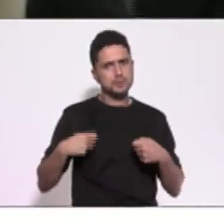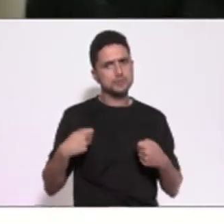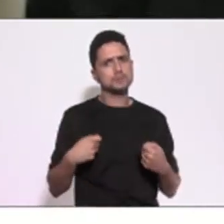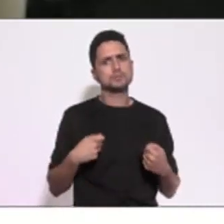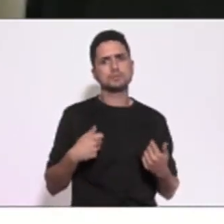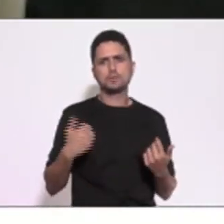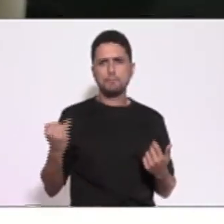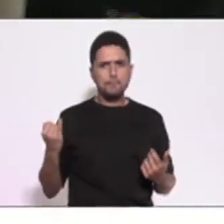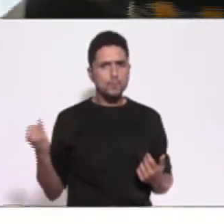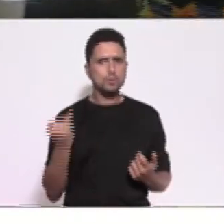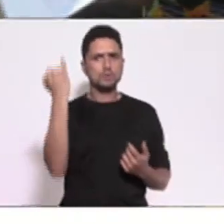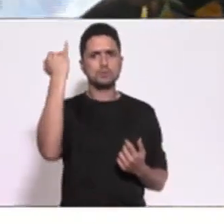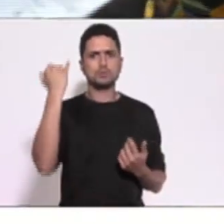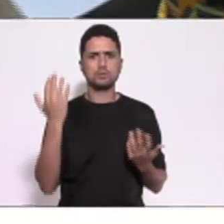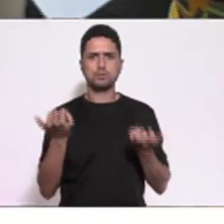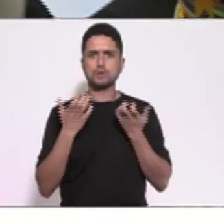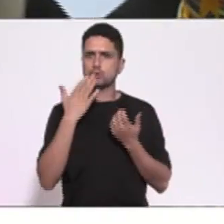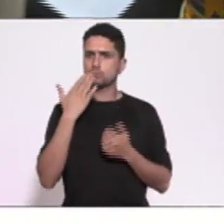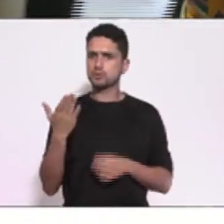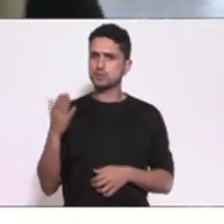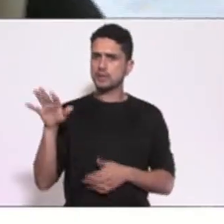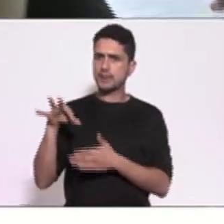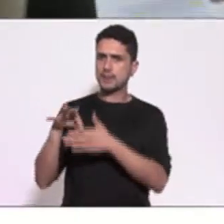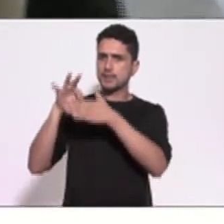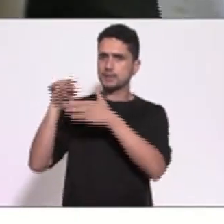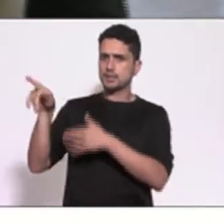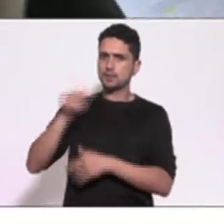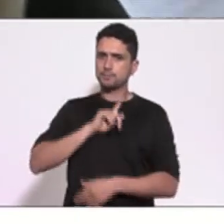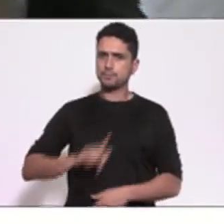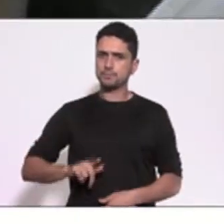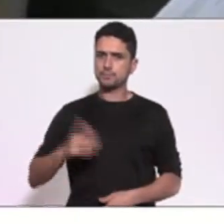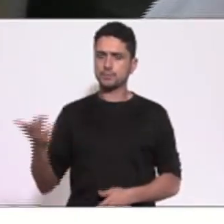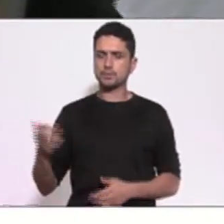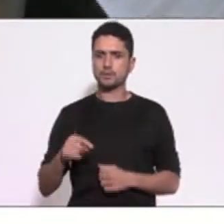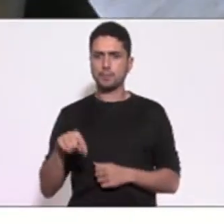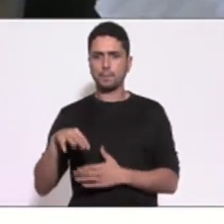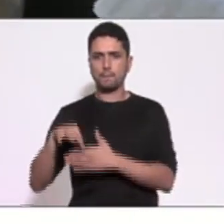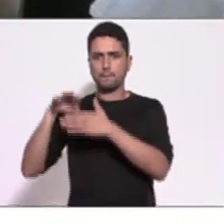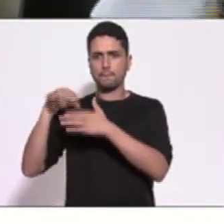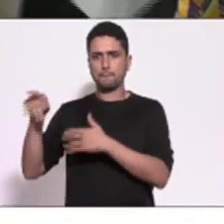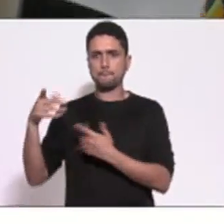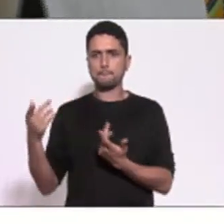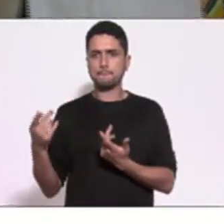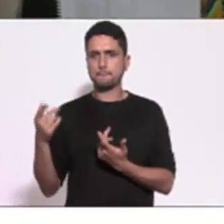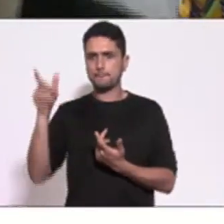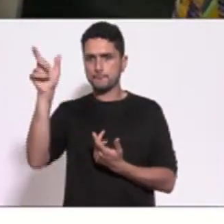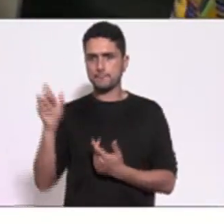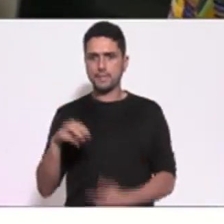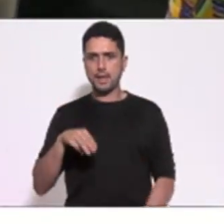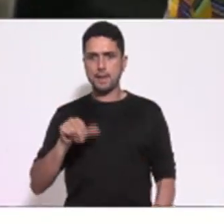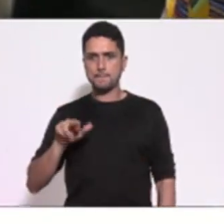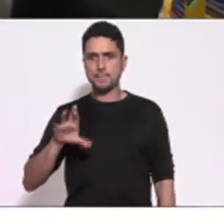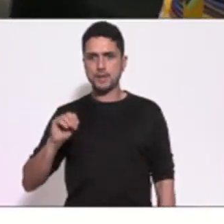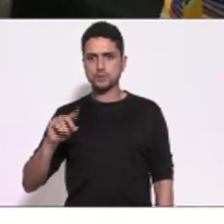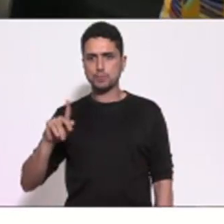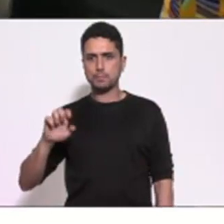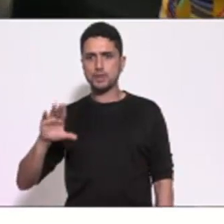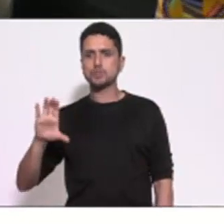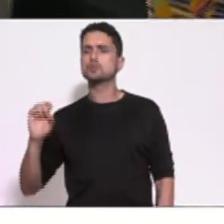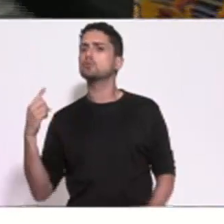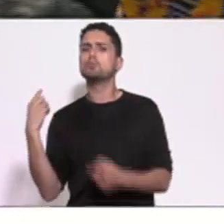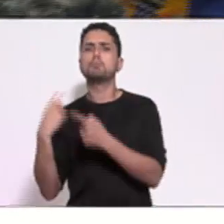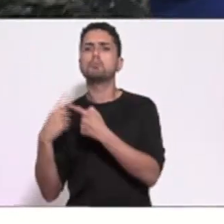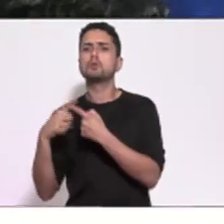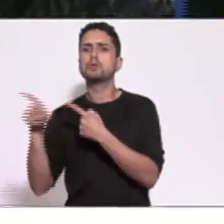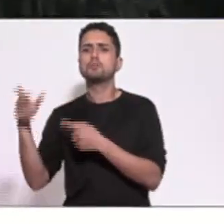eu solicito ao líder do governo, presidente da CCJ dessa casa, deputado Márcio Pacheco, porque ele